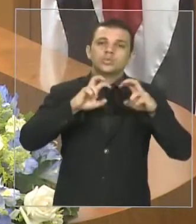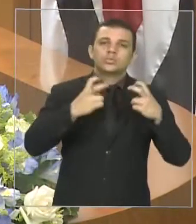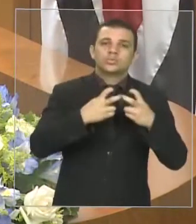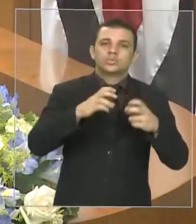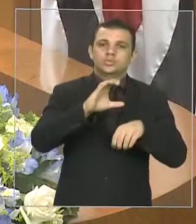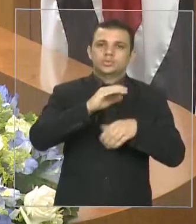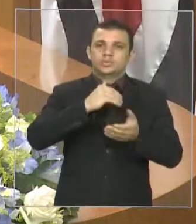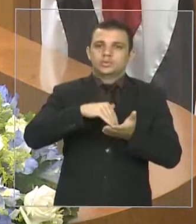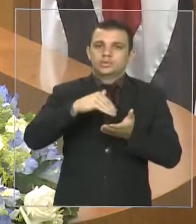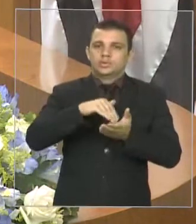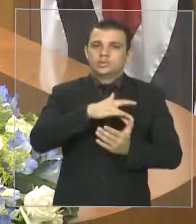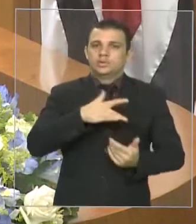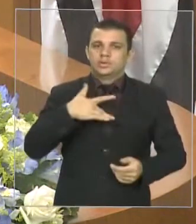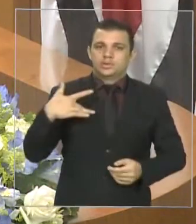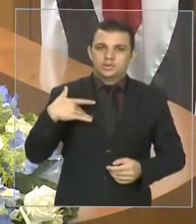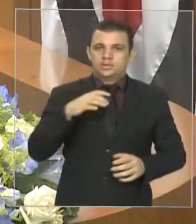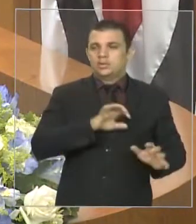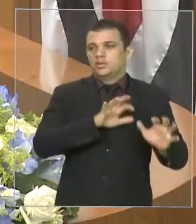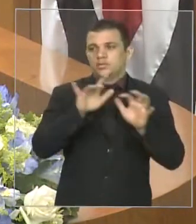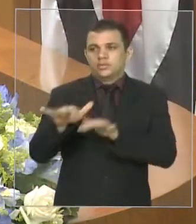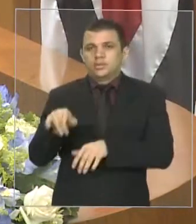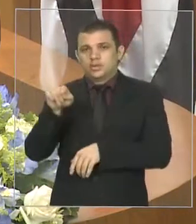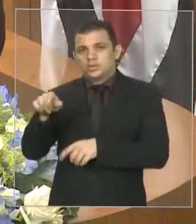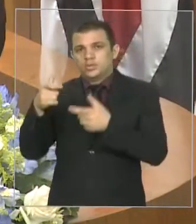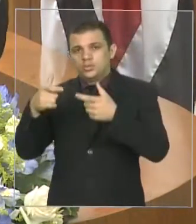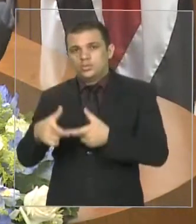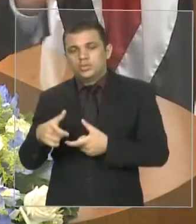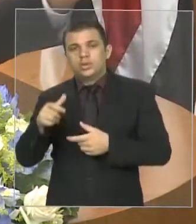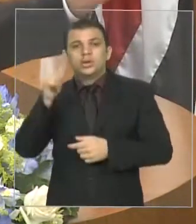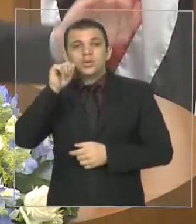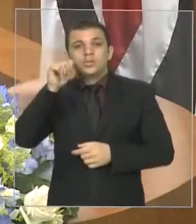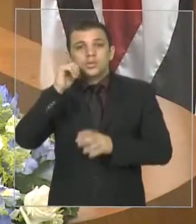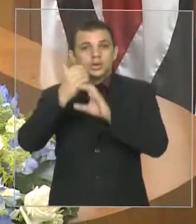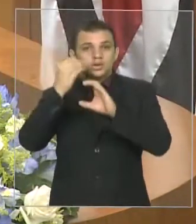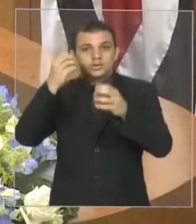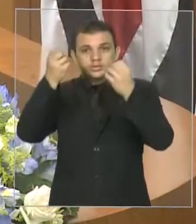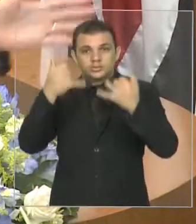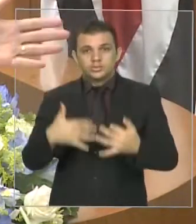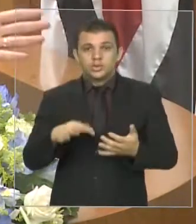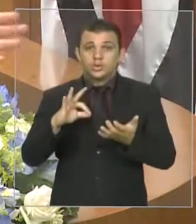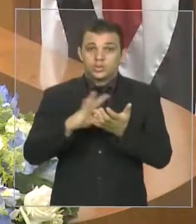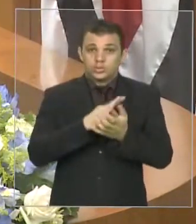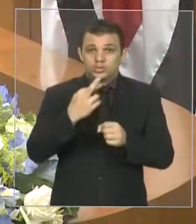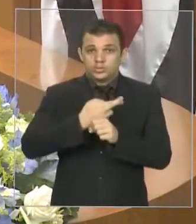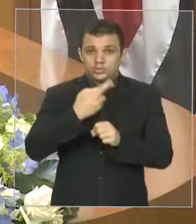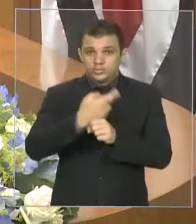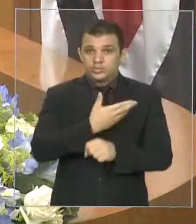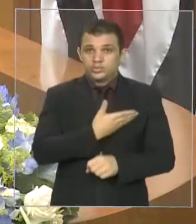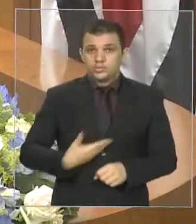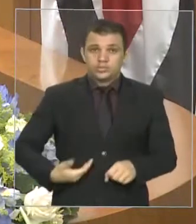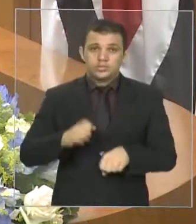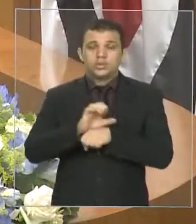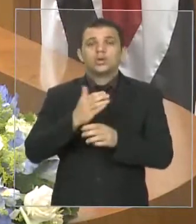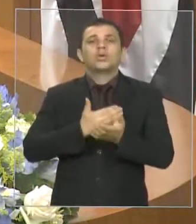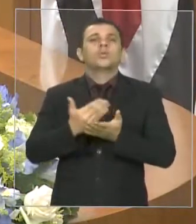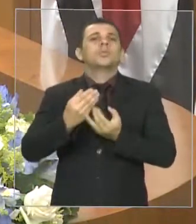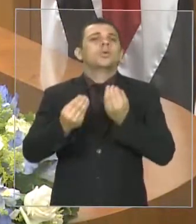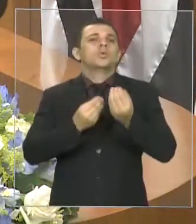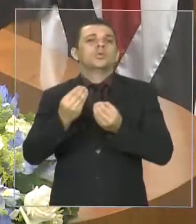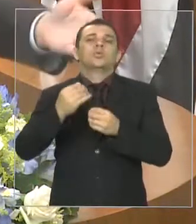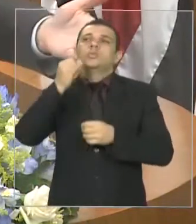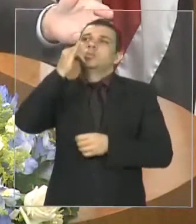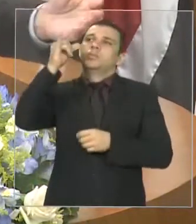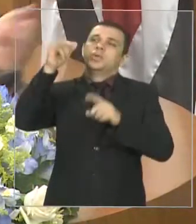Saúde, onde a engenheira diz que o contrato de reforma do governo do estado começou pela parte elétrica,